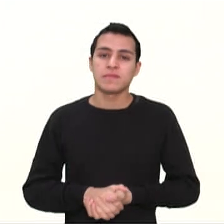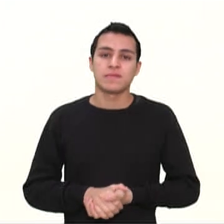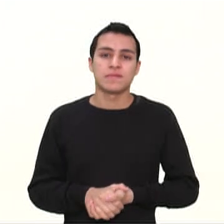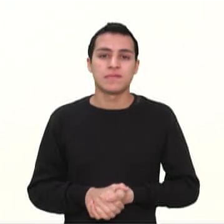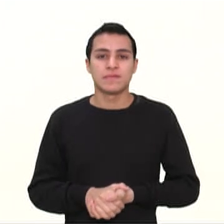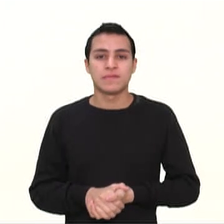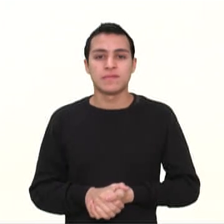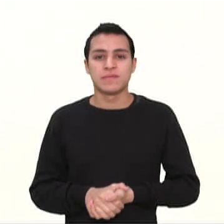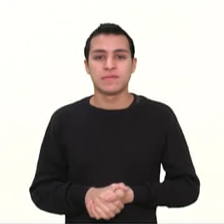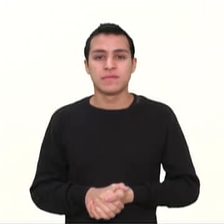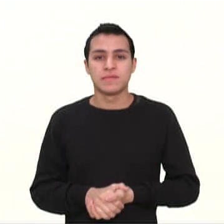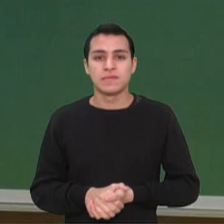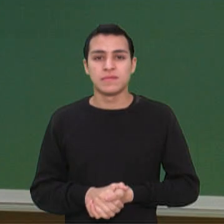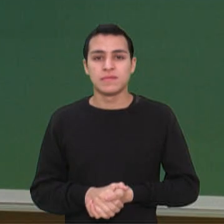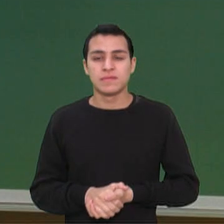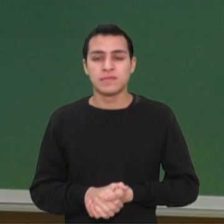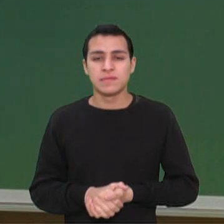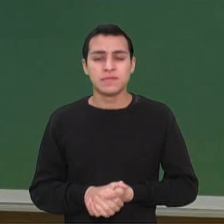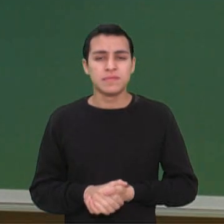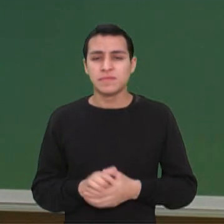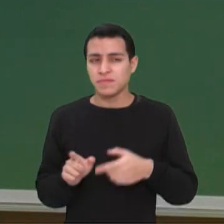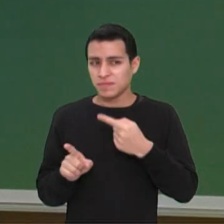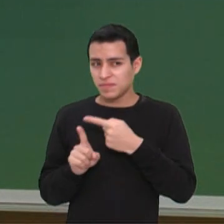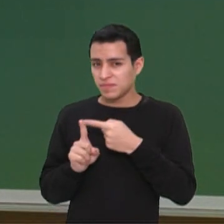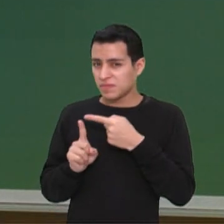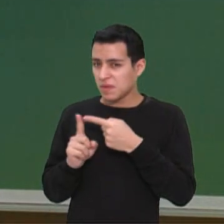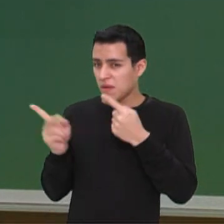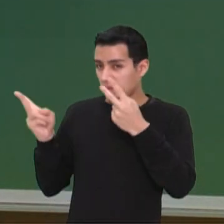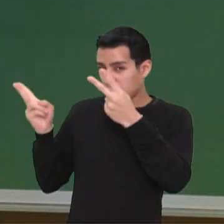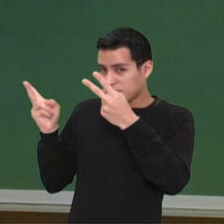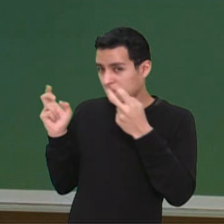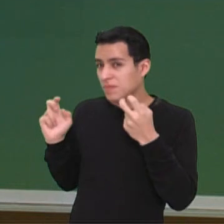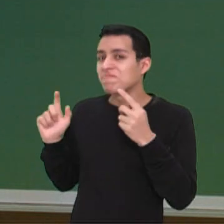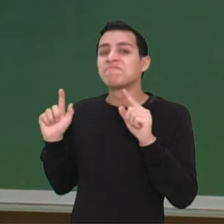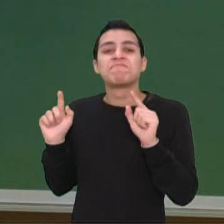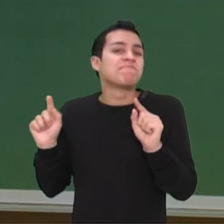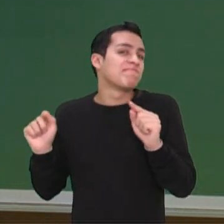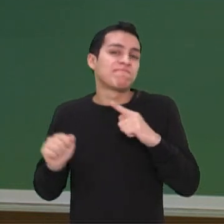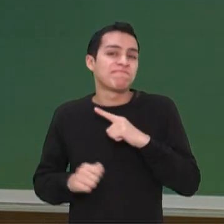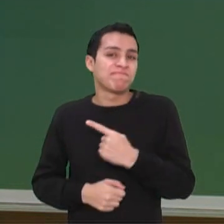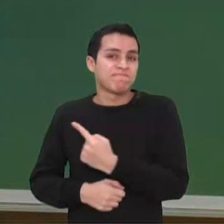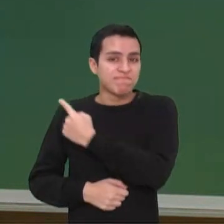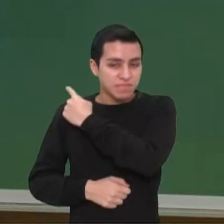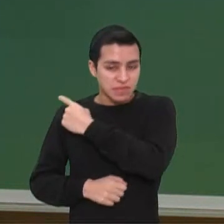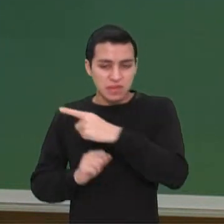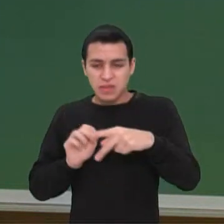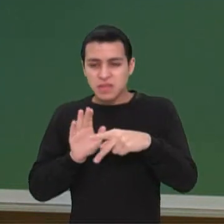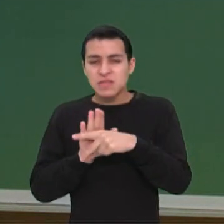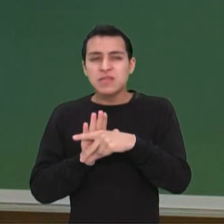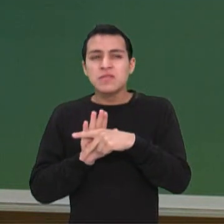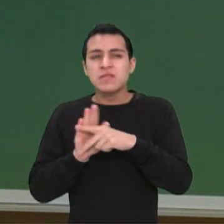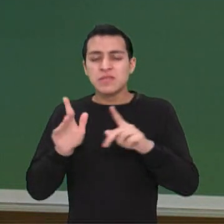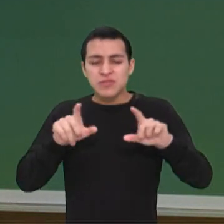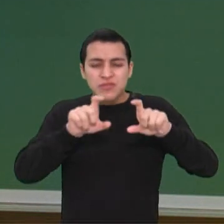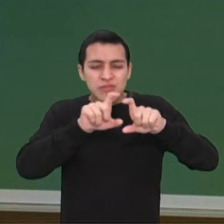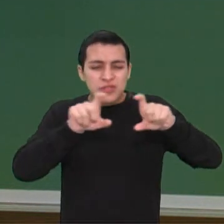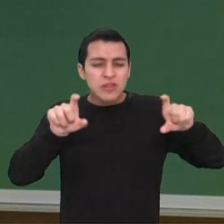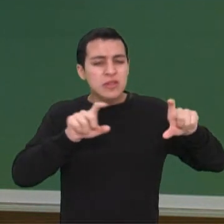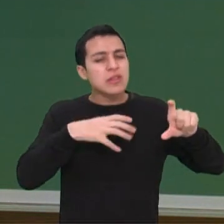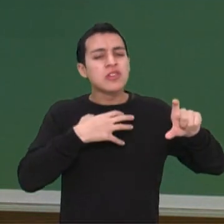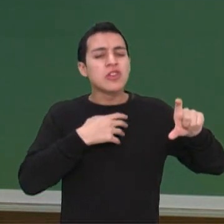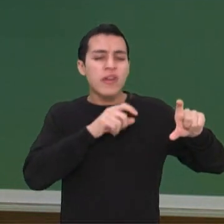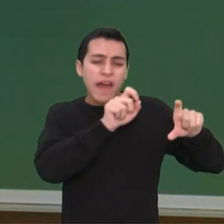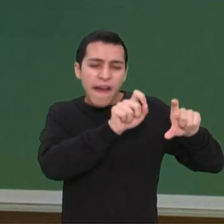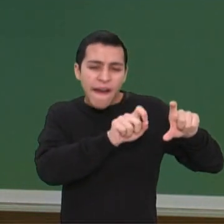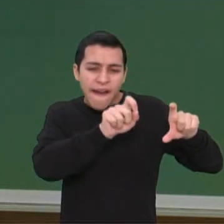No, he isn't. Por quê? Observem que nós temos a própria entonação, a própria escrita do